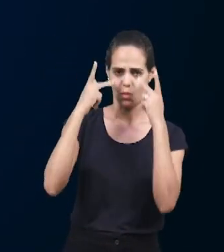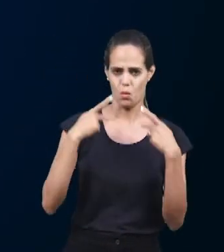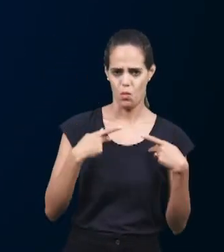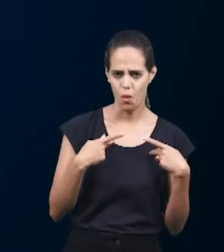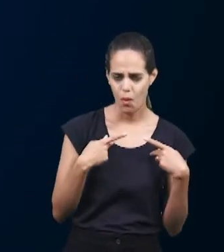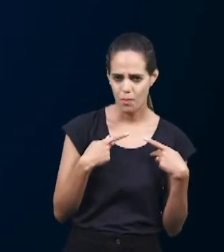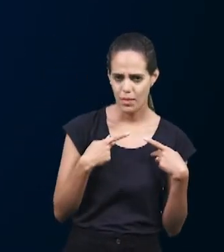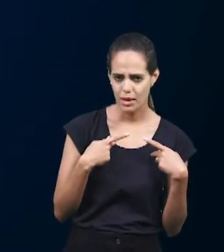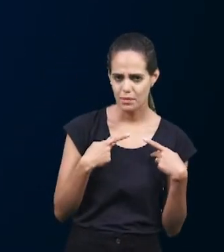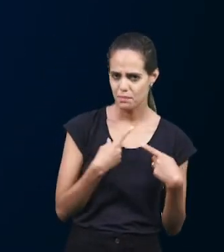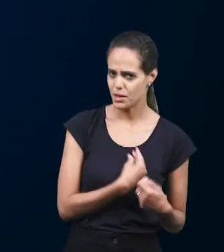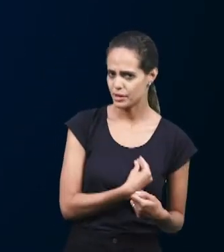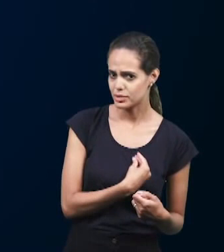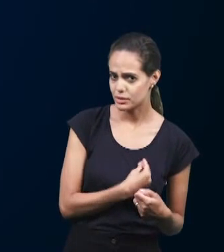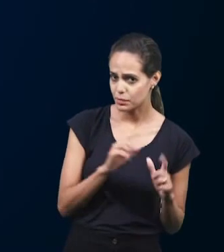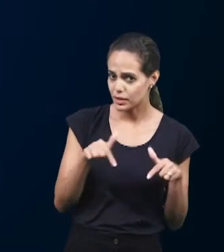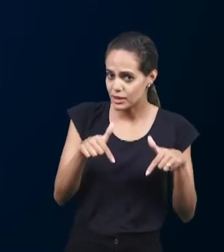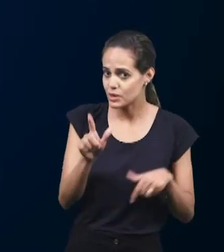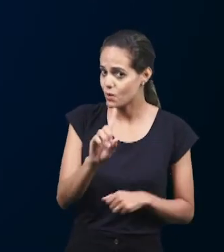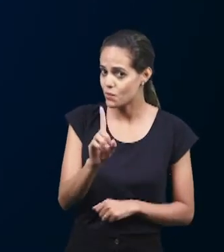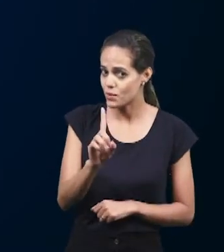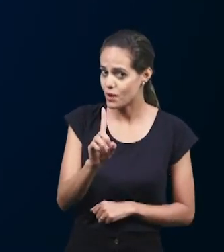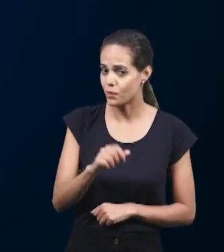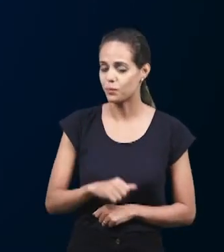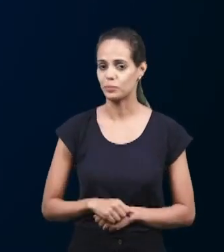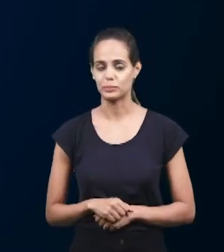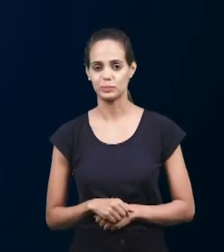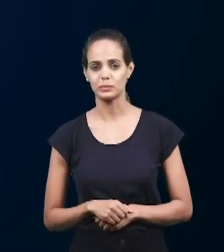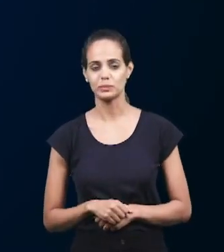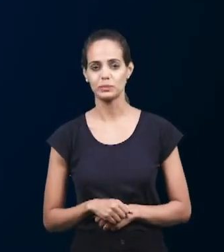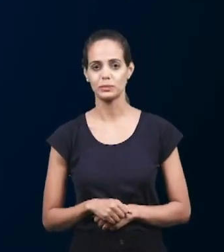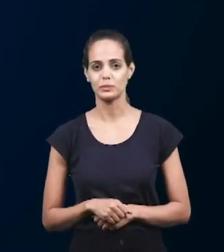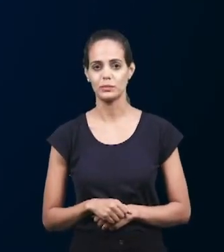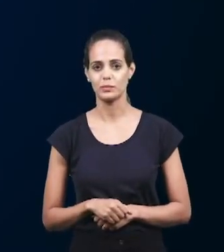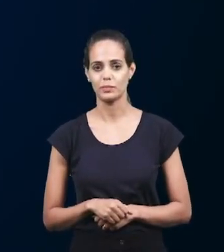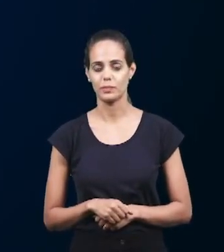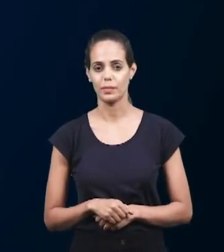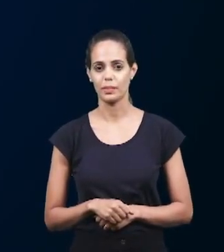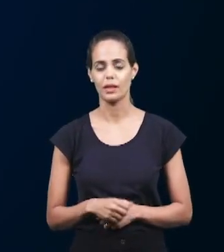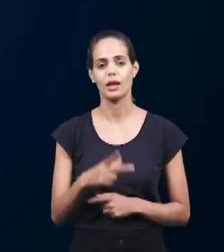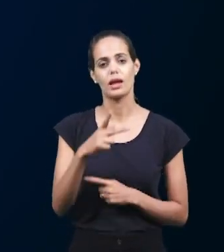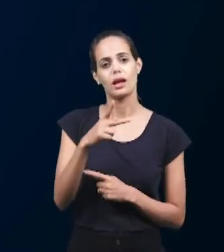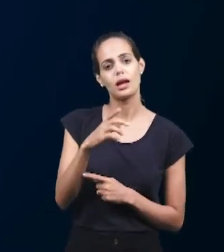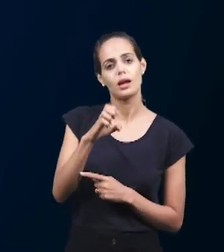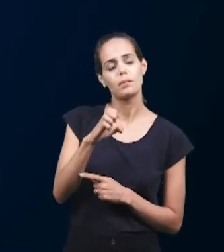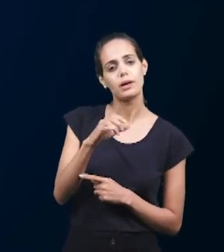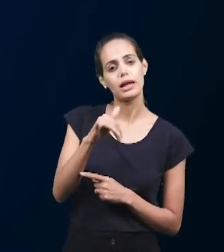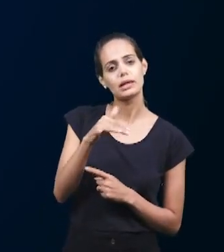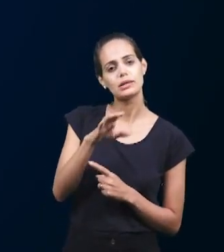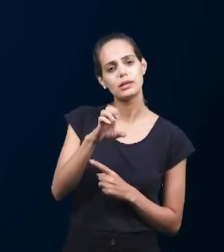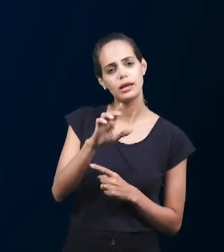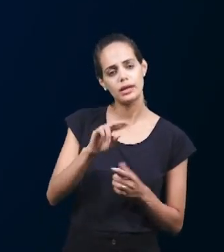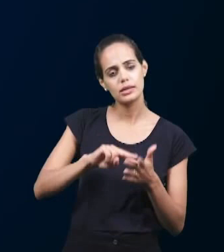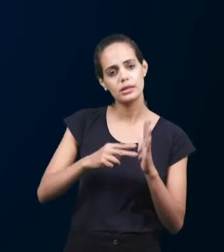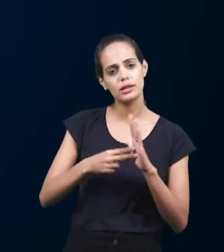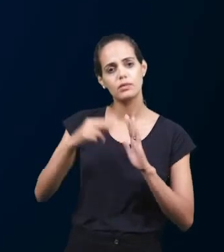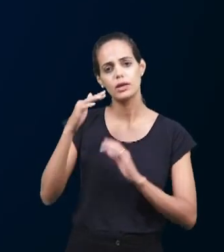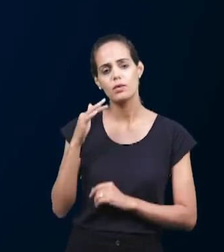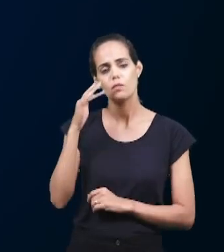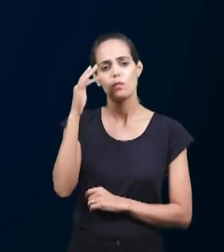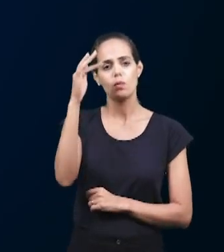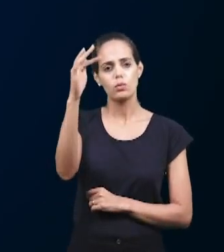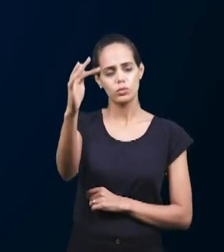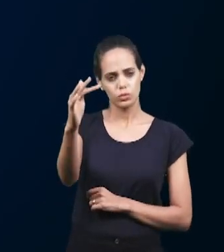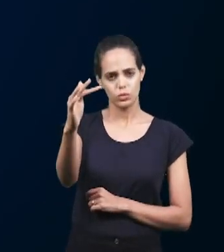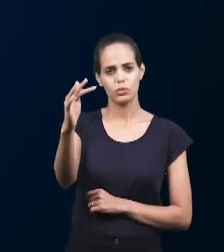parte nesse ato. Respondendo à letra B, presciência é a capacidade de conhecer o futuro. É a característica de um